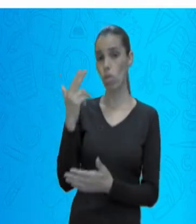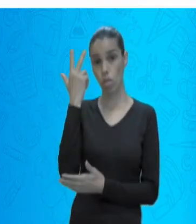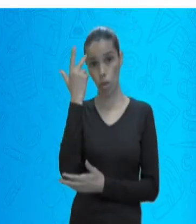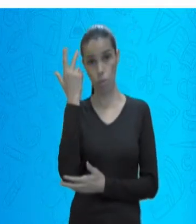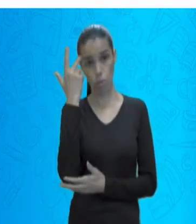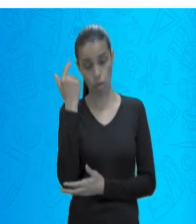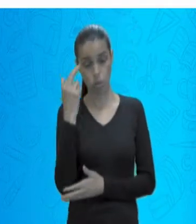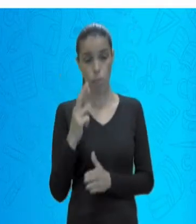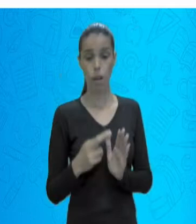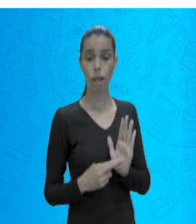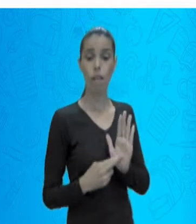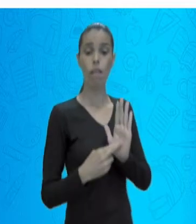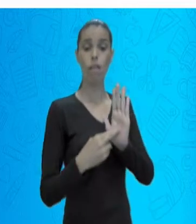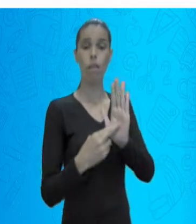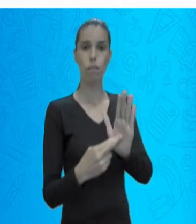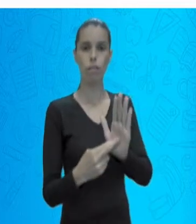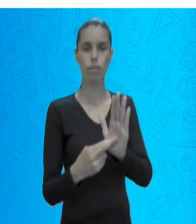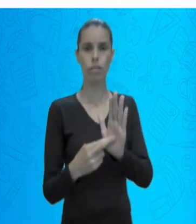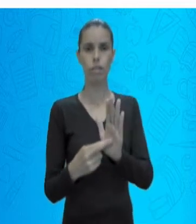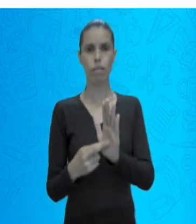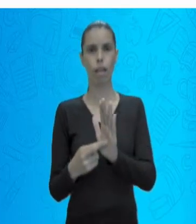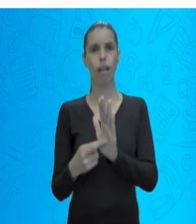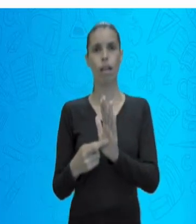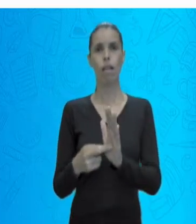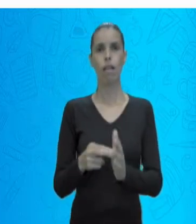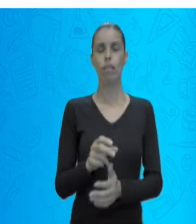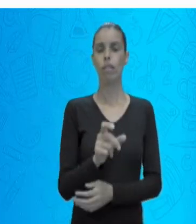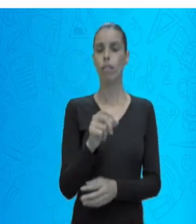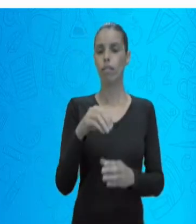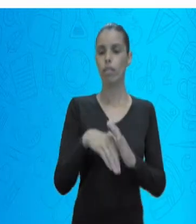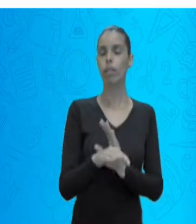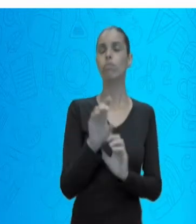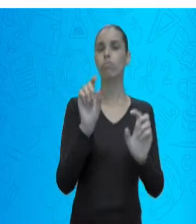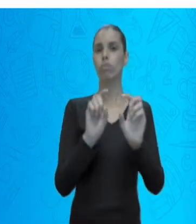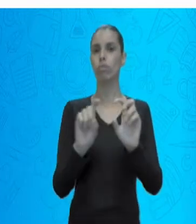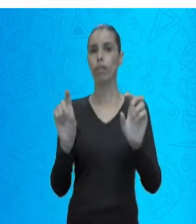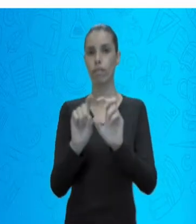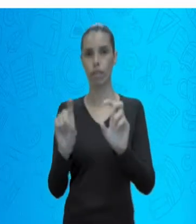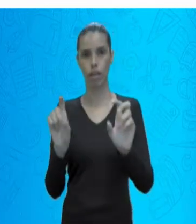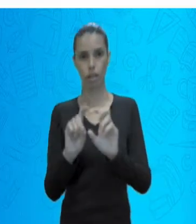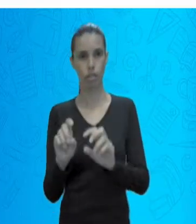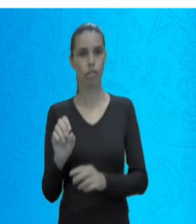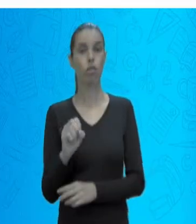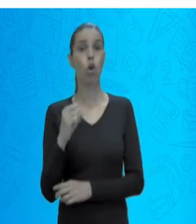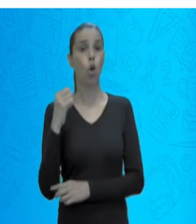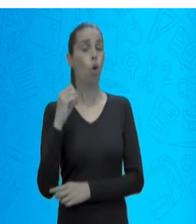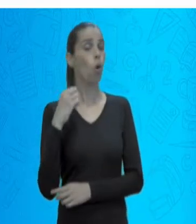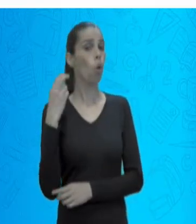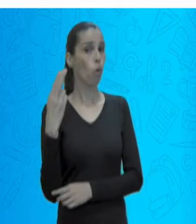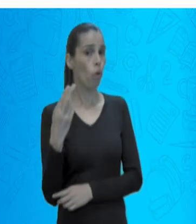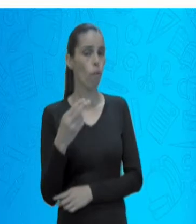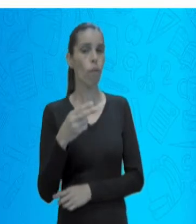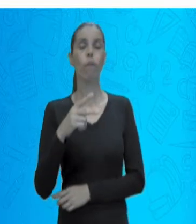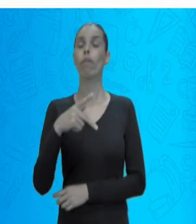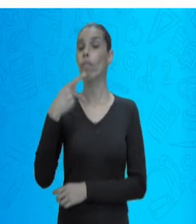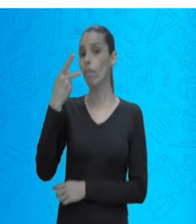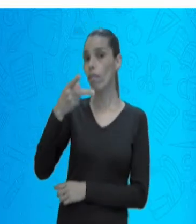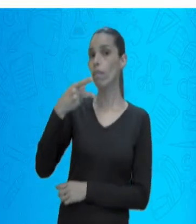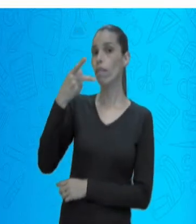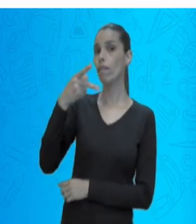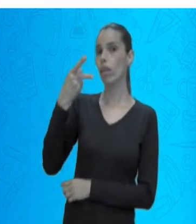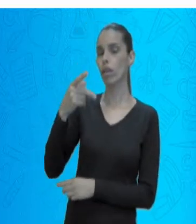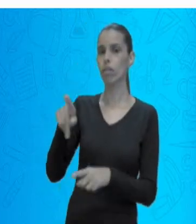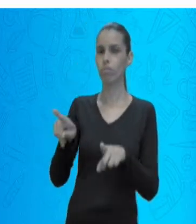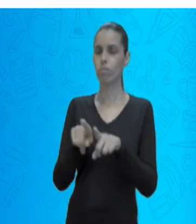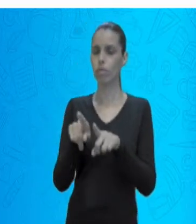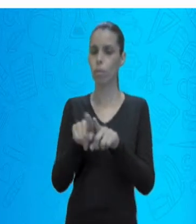nos casos de ponto, vírgula e ponto e vírgula, ou entonação, entonações,